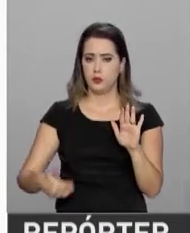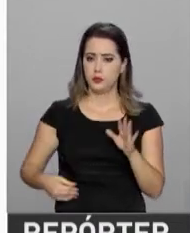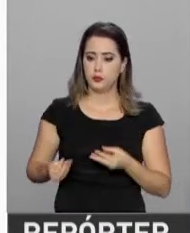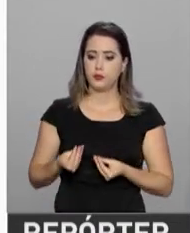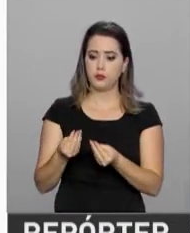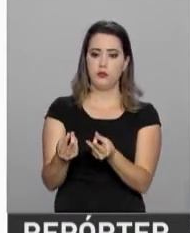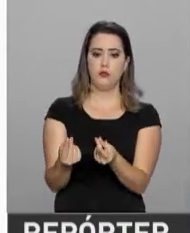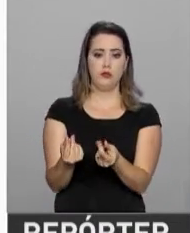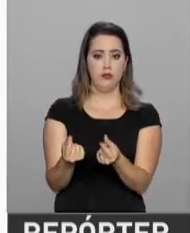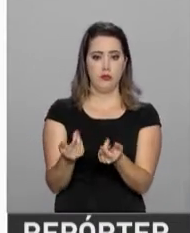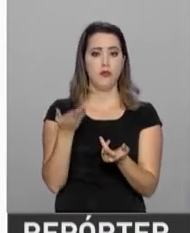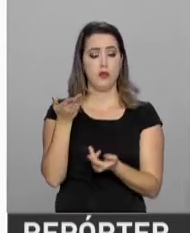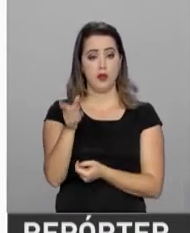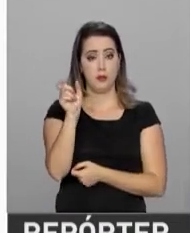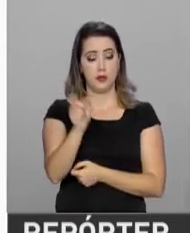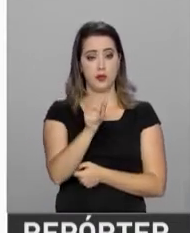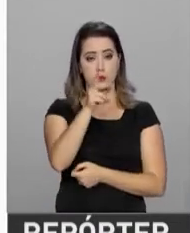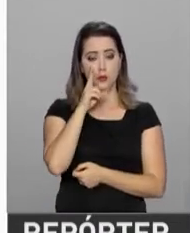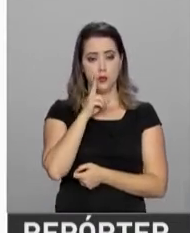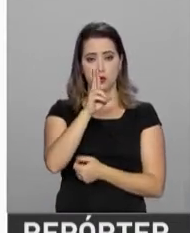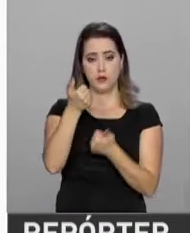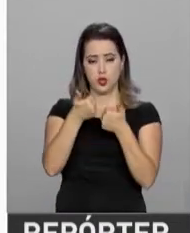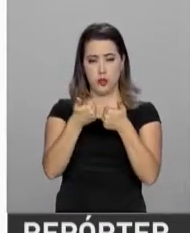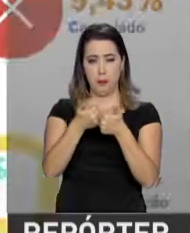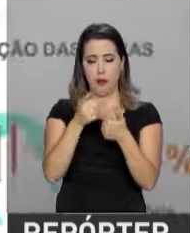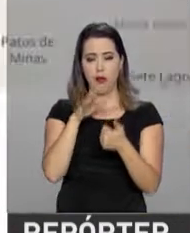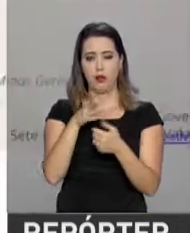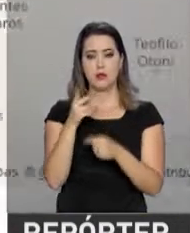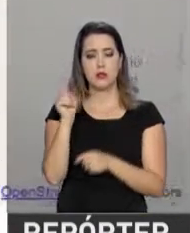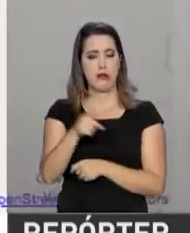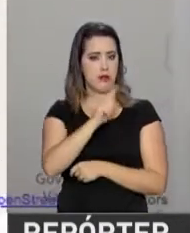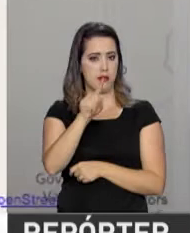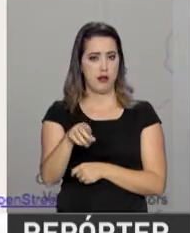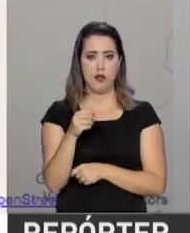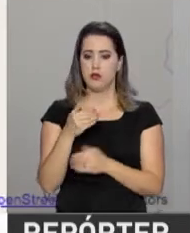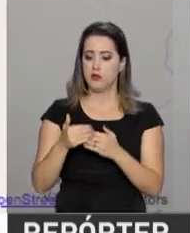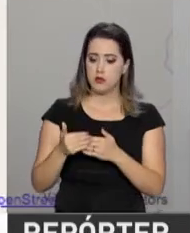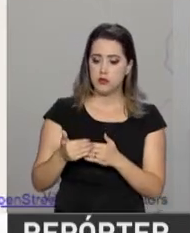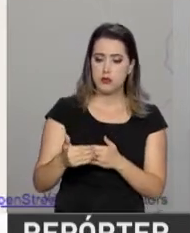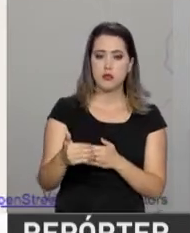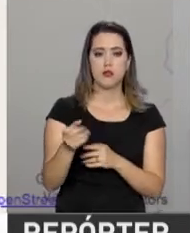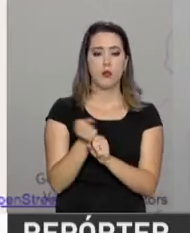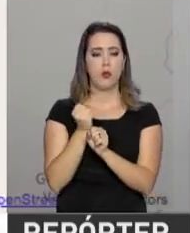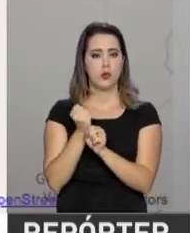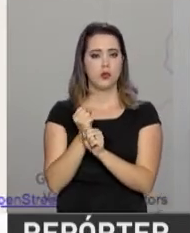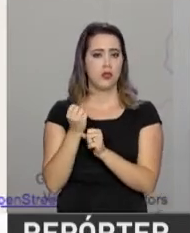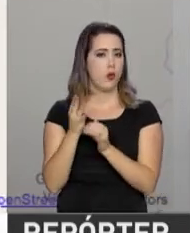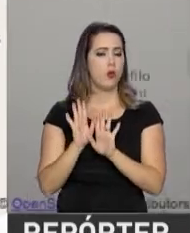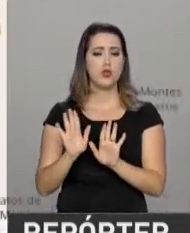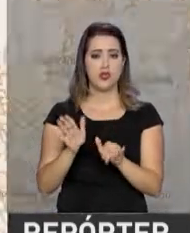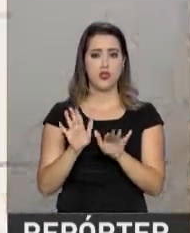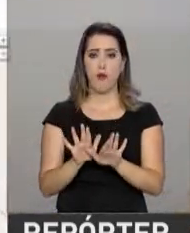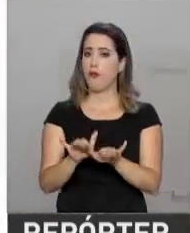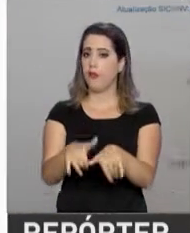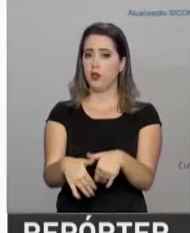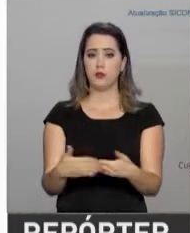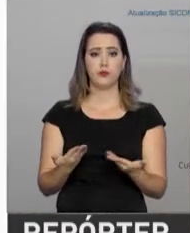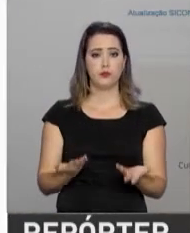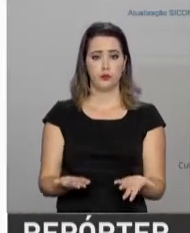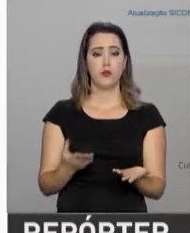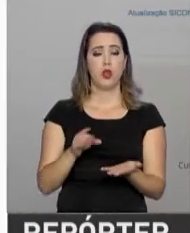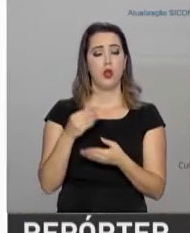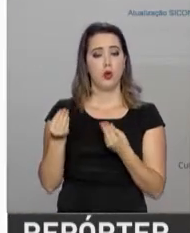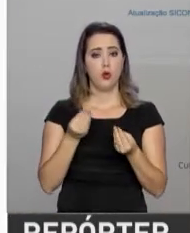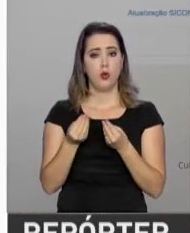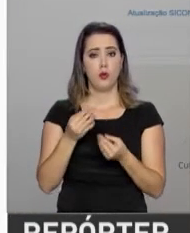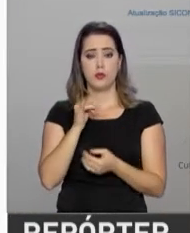garante os recursos. O cidadão pode conferir se a obra foi cancelada, se ainda está em execução ou se foi concluída e como está a prestação